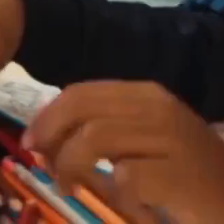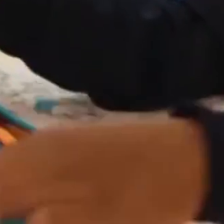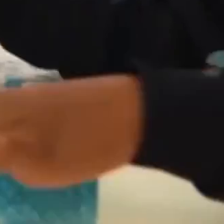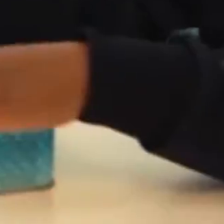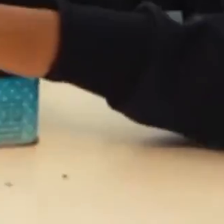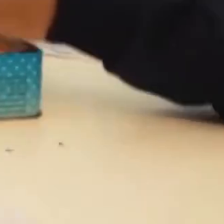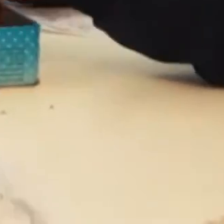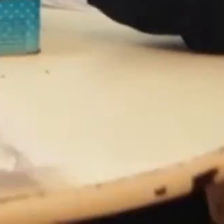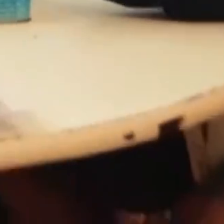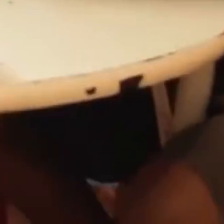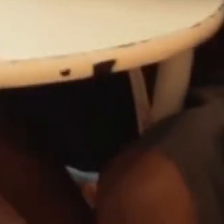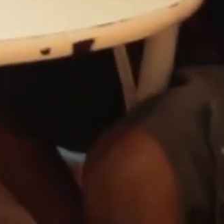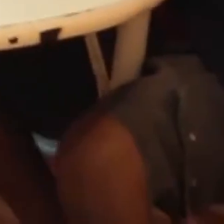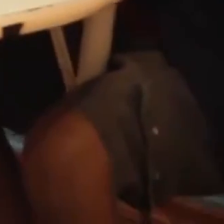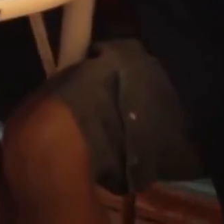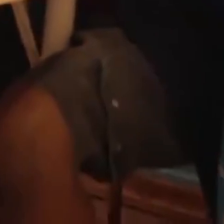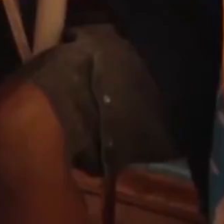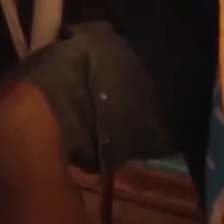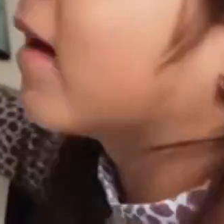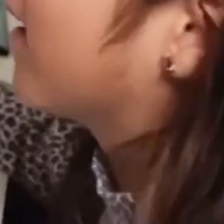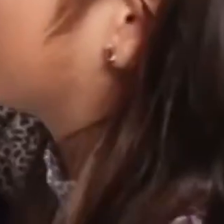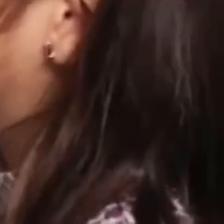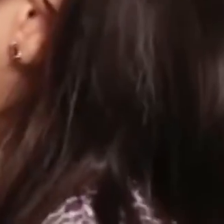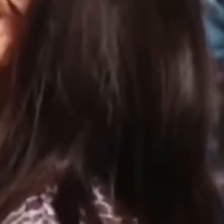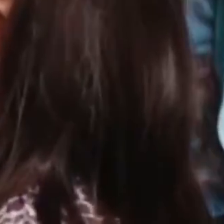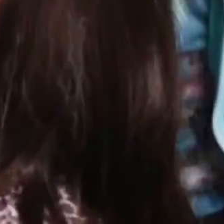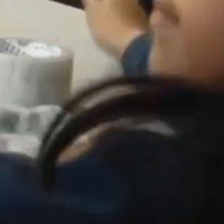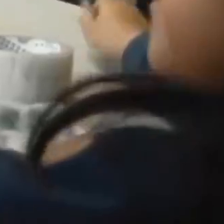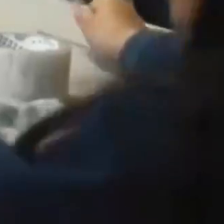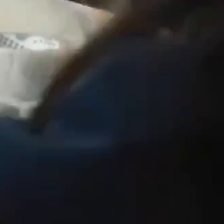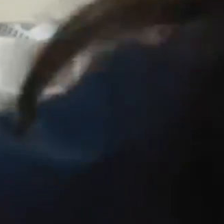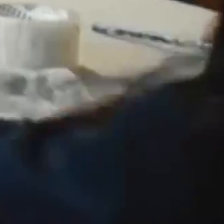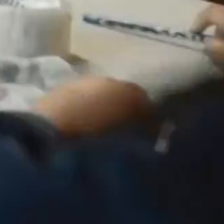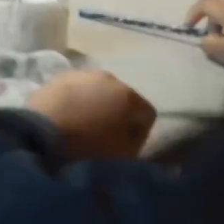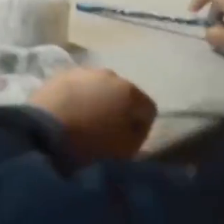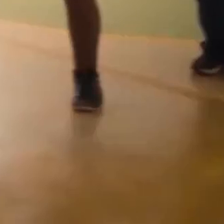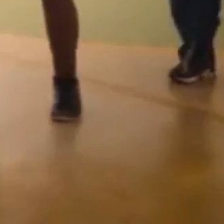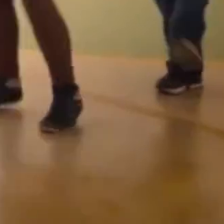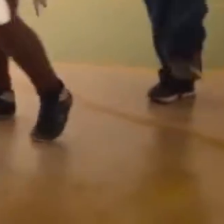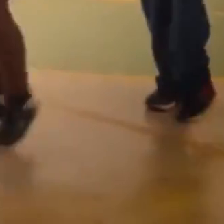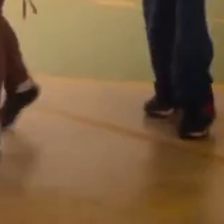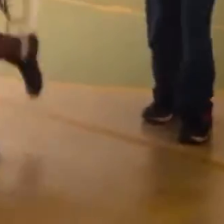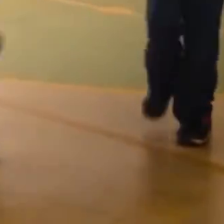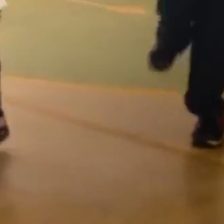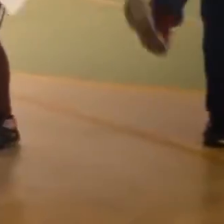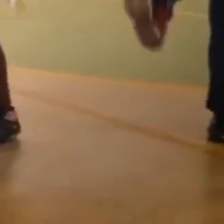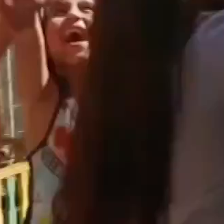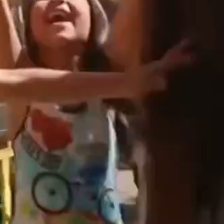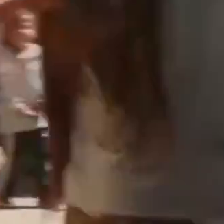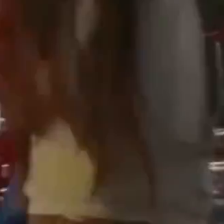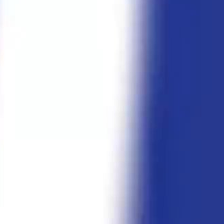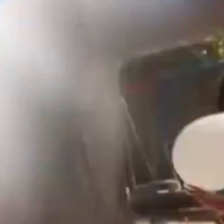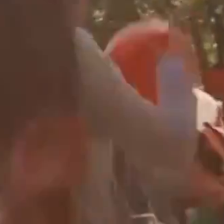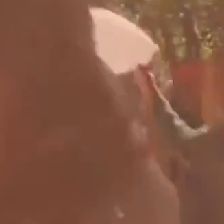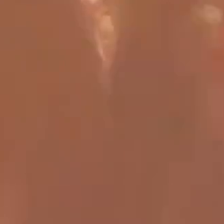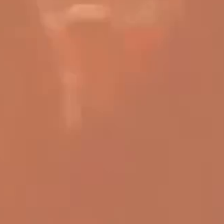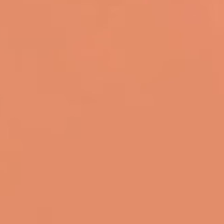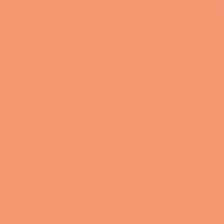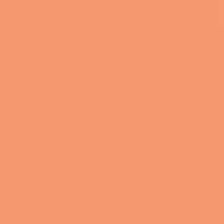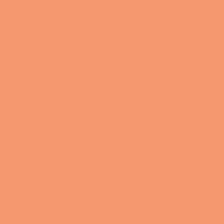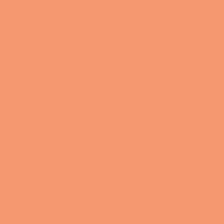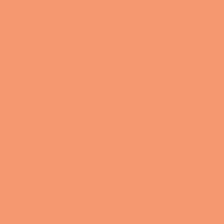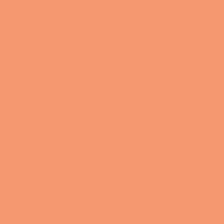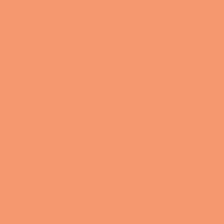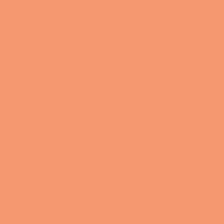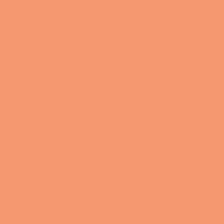brincando, aprendendo e fazendo novas amizades que essas crianças se preparam para a vida. E você pode ajudá-las a transformar o mundo, doando para a ONG